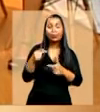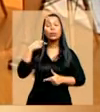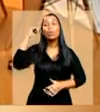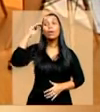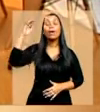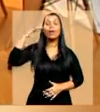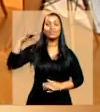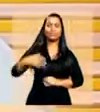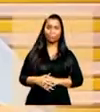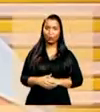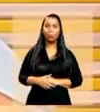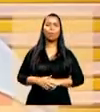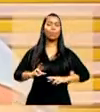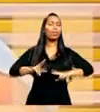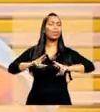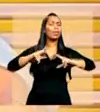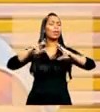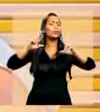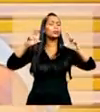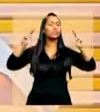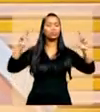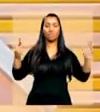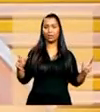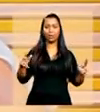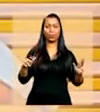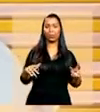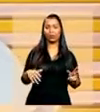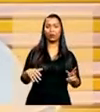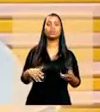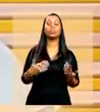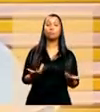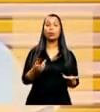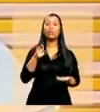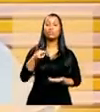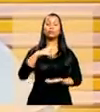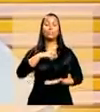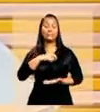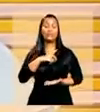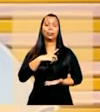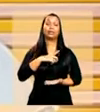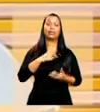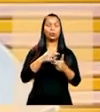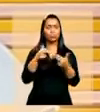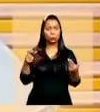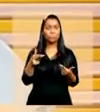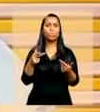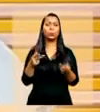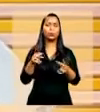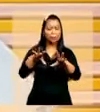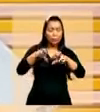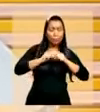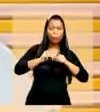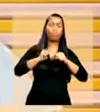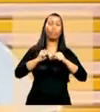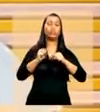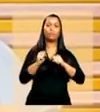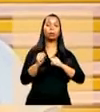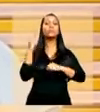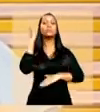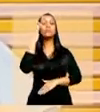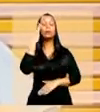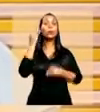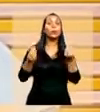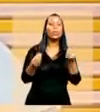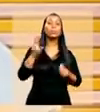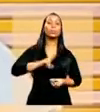É o lúdico, a narração da história é totalmente... a linguagem é lúdica. Você tendo essa ferramenta, se apoderando dela